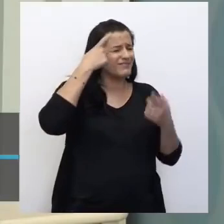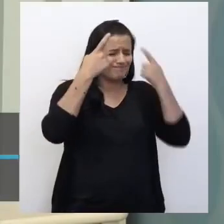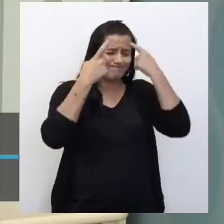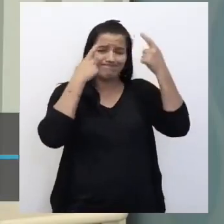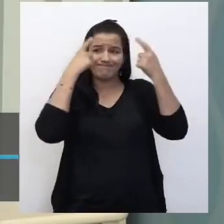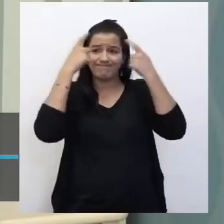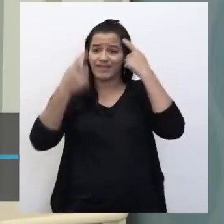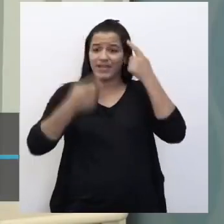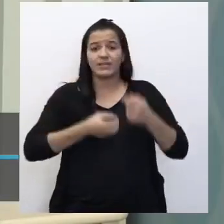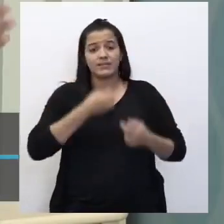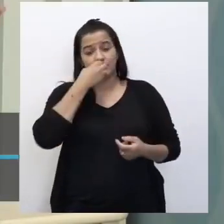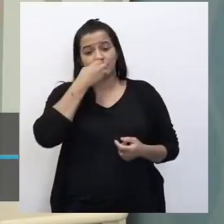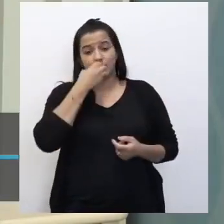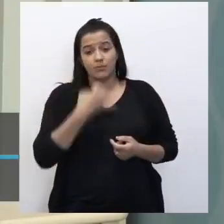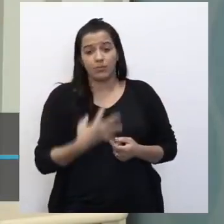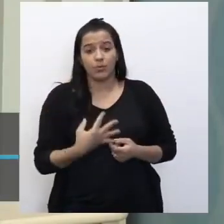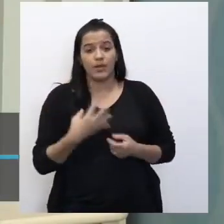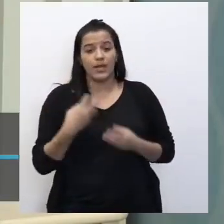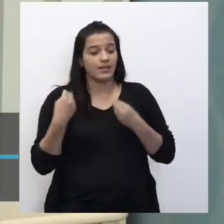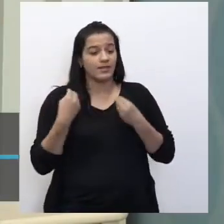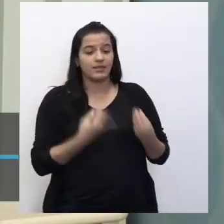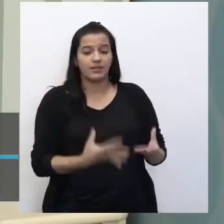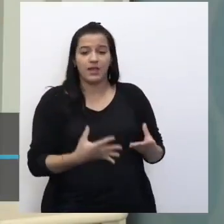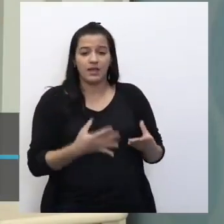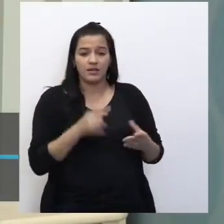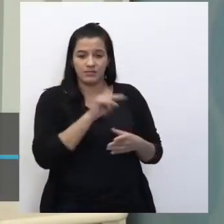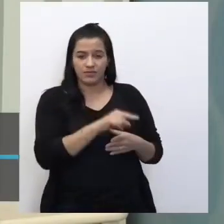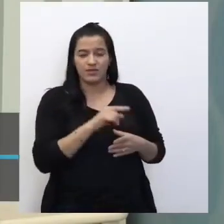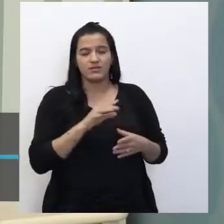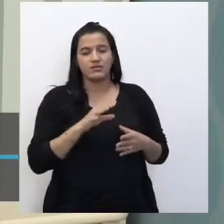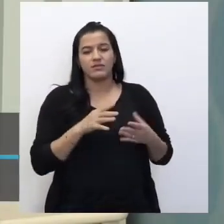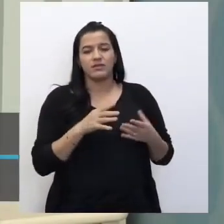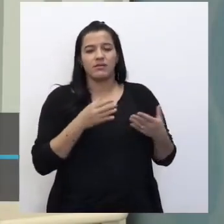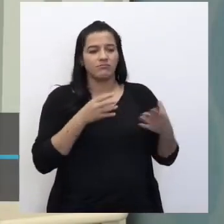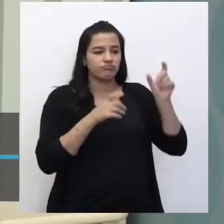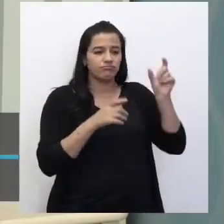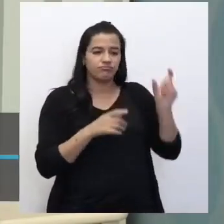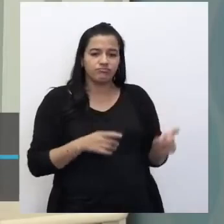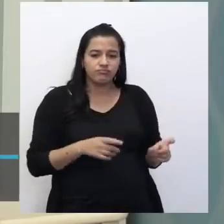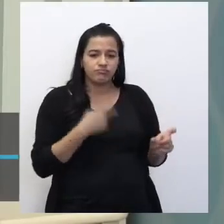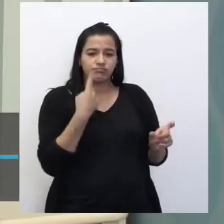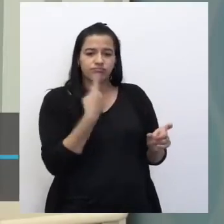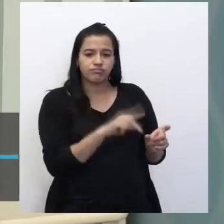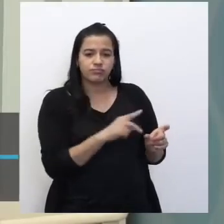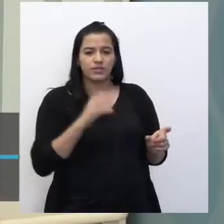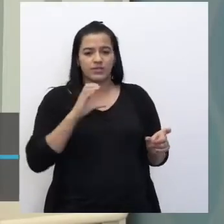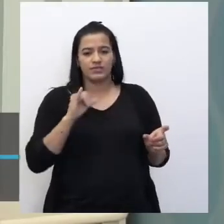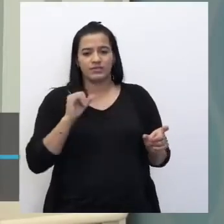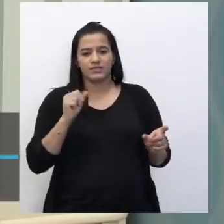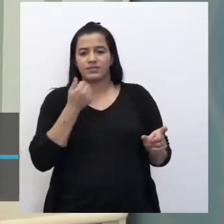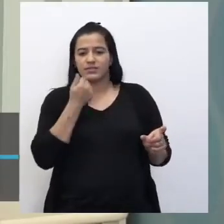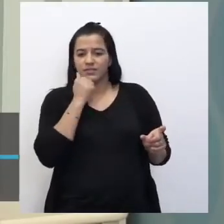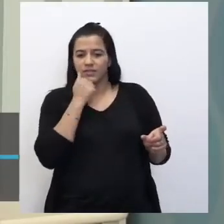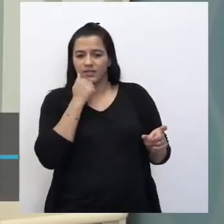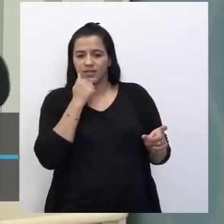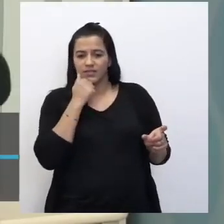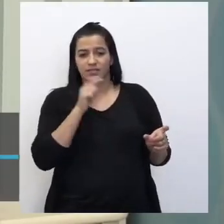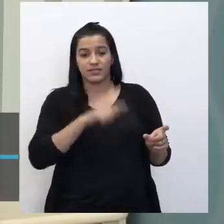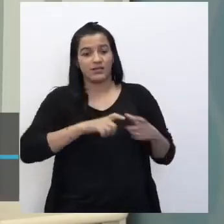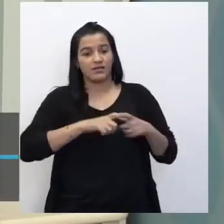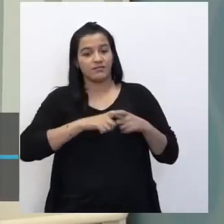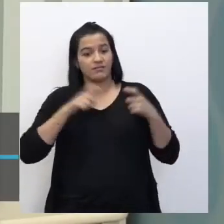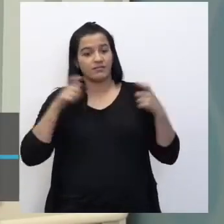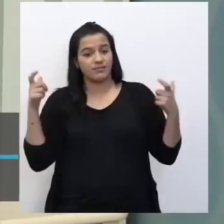porque ele dá para essa personagem o nome desta pseudociência que está ganhando força, que